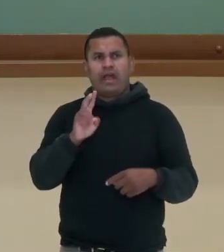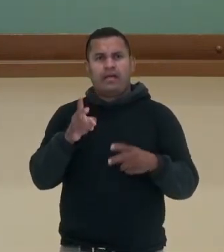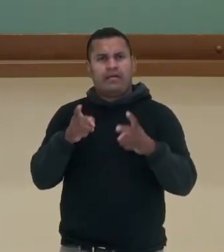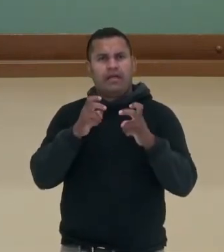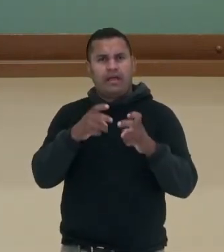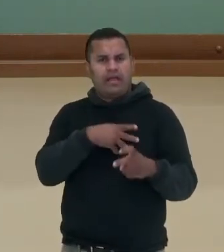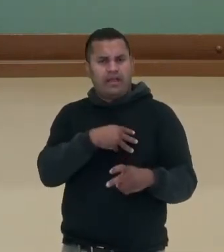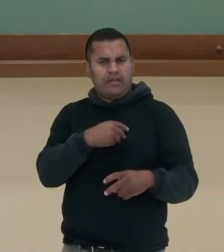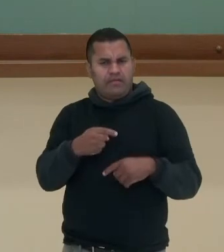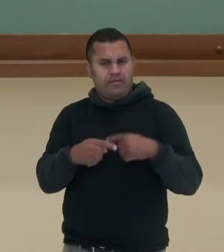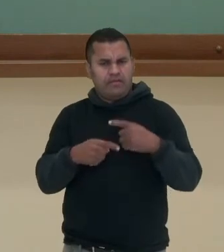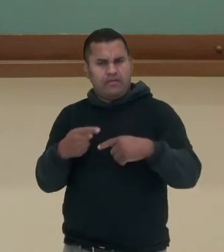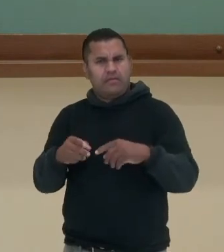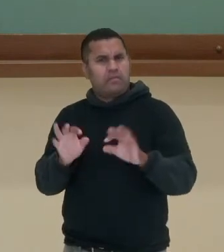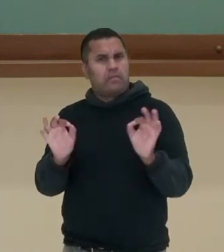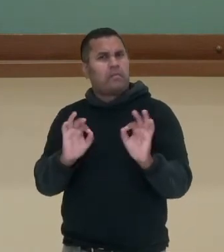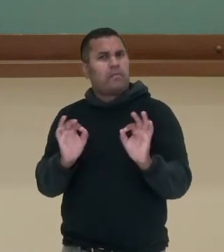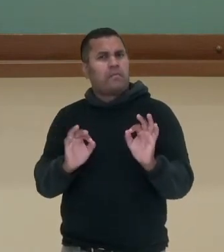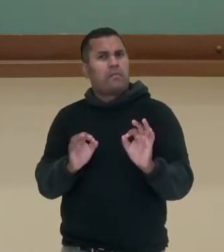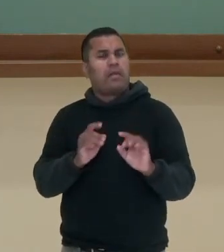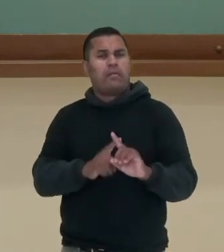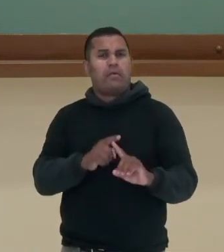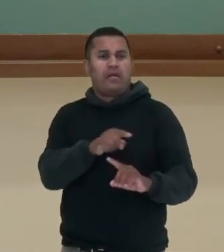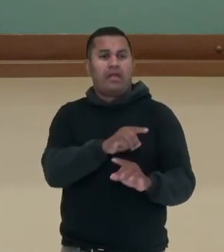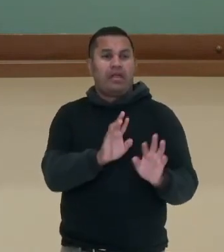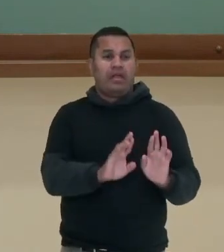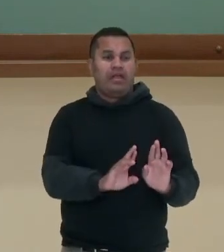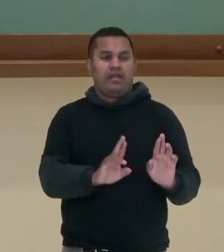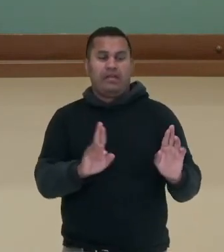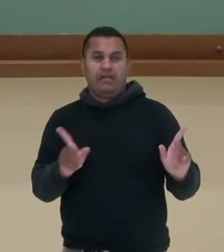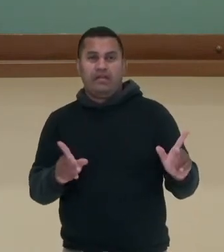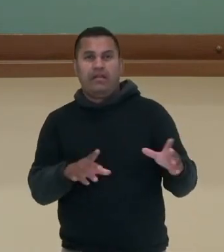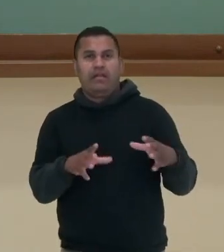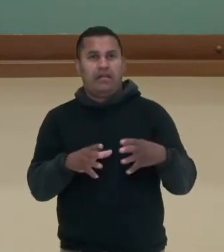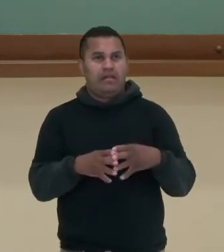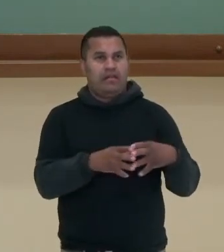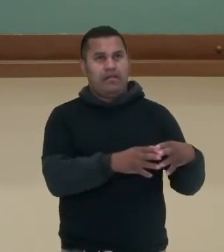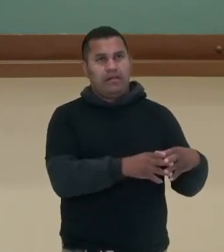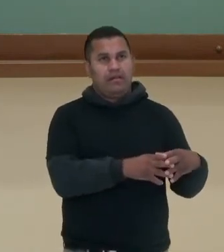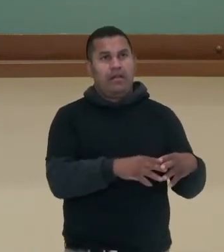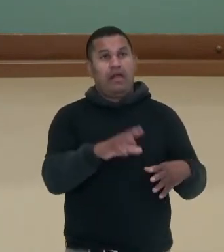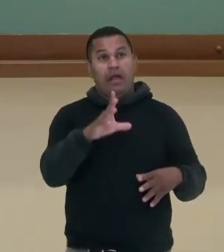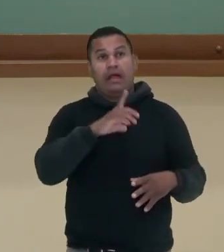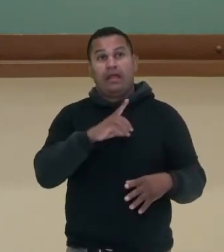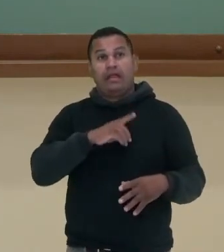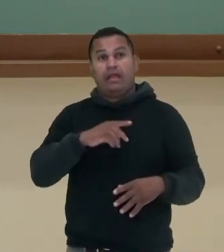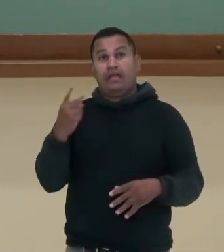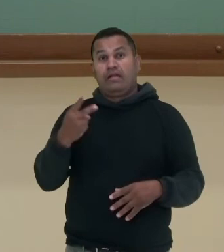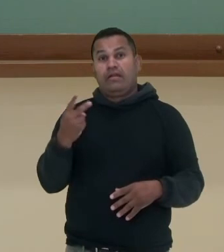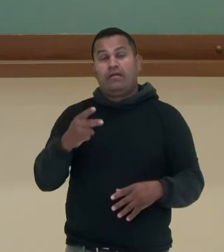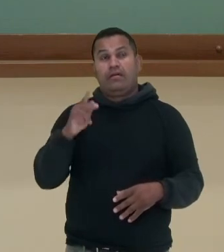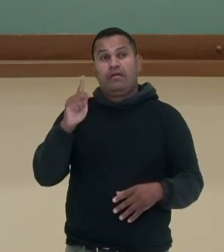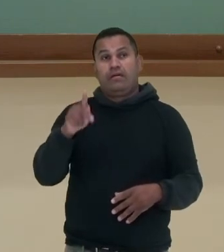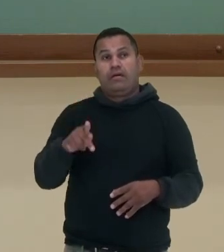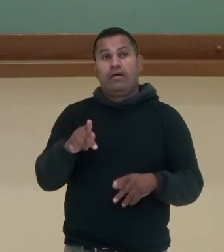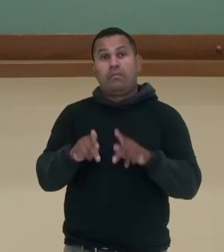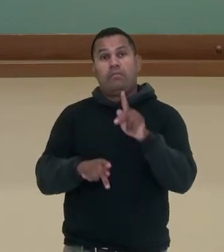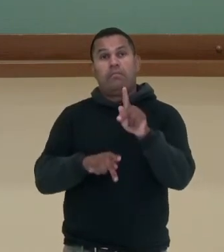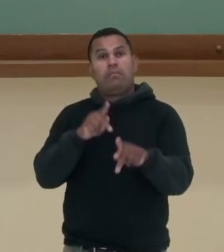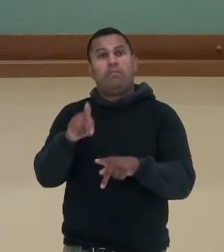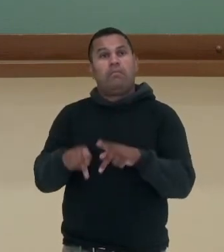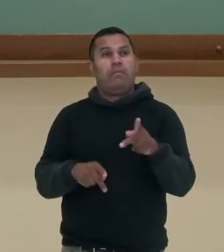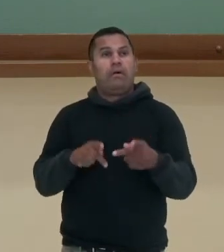é uma população? Conjunto de seres vivos da mesma espécie que vivem em determinado local. Então, eu só vou falar de indivíduos da mesma